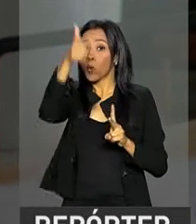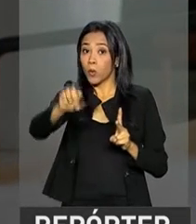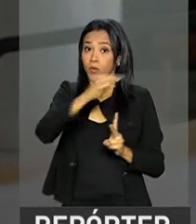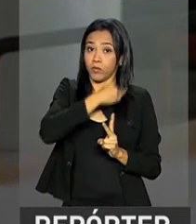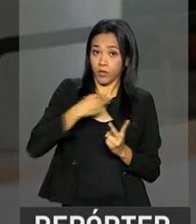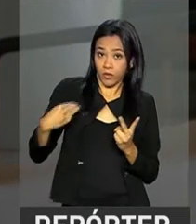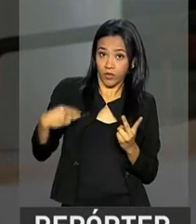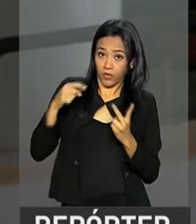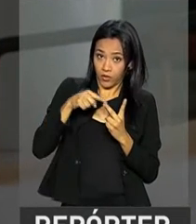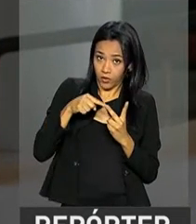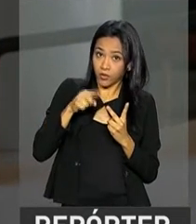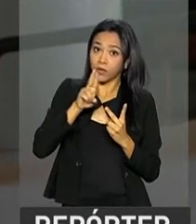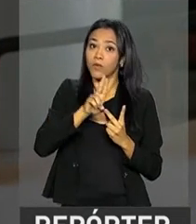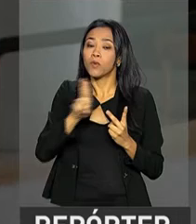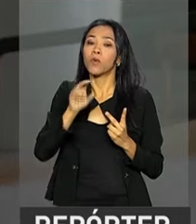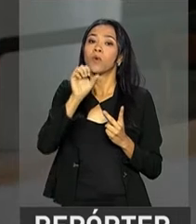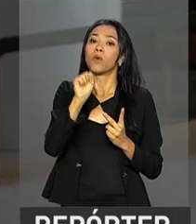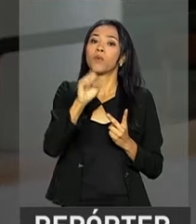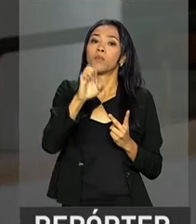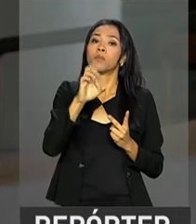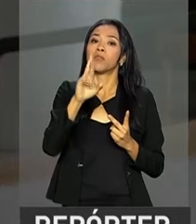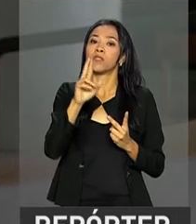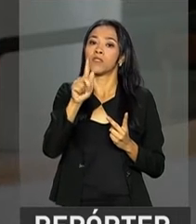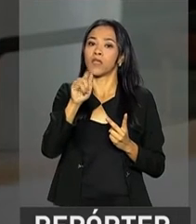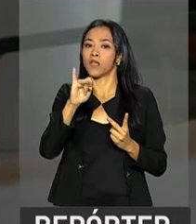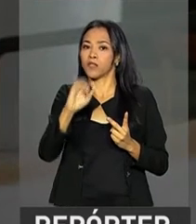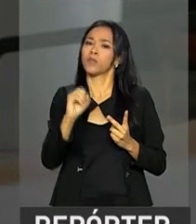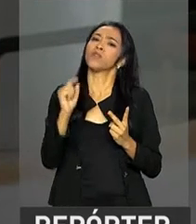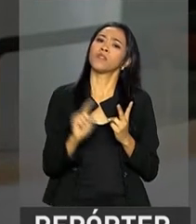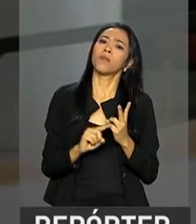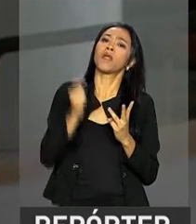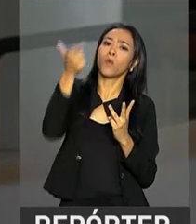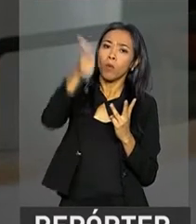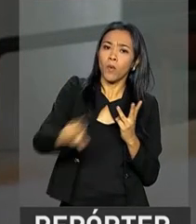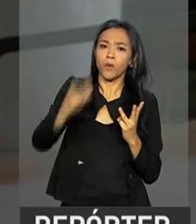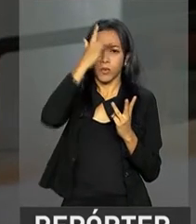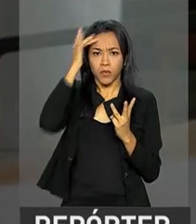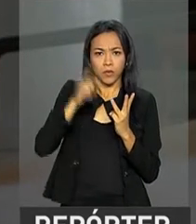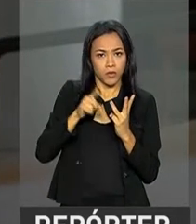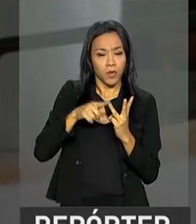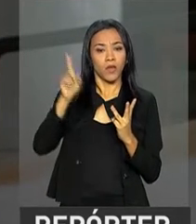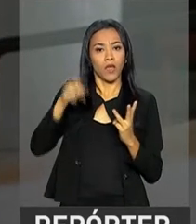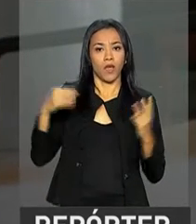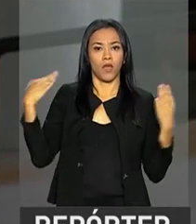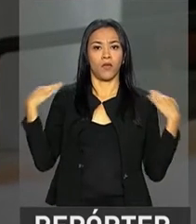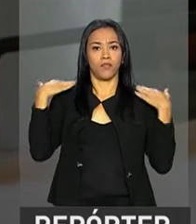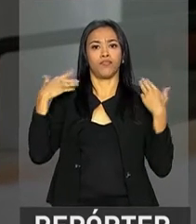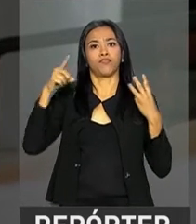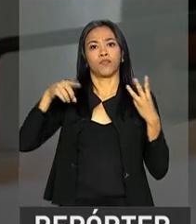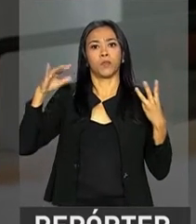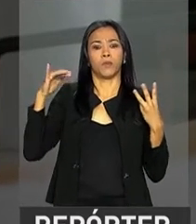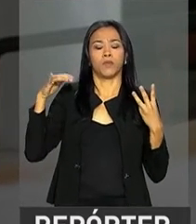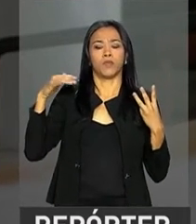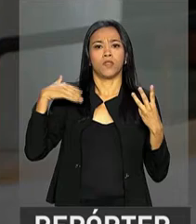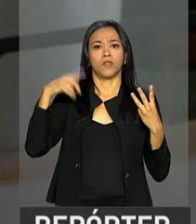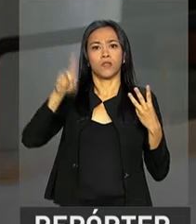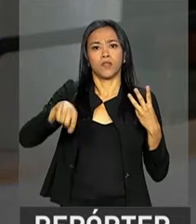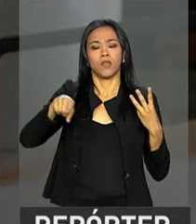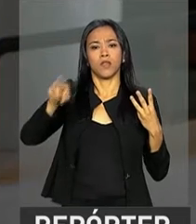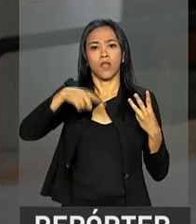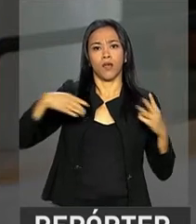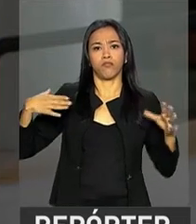institucional da presidência sergio at gomes juntamente com o almirante ademir sobrinho que é chefe do estado maior conjunto